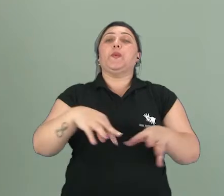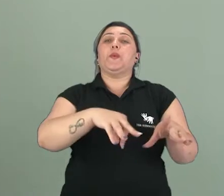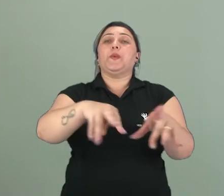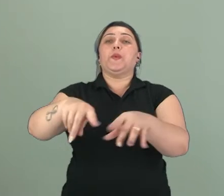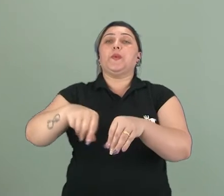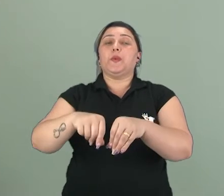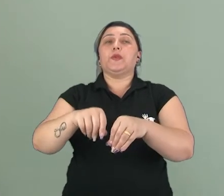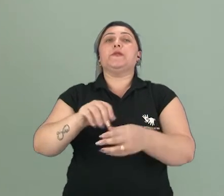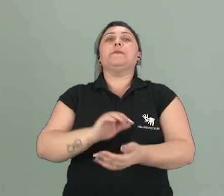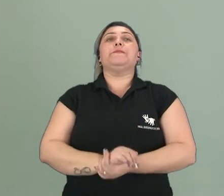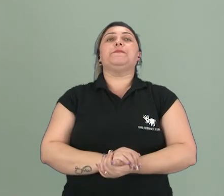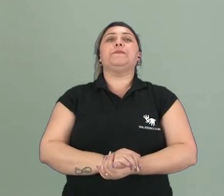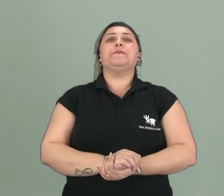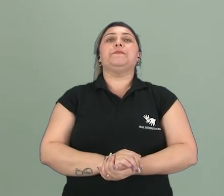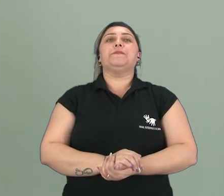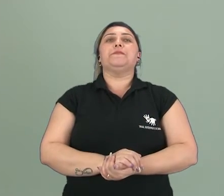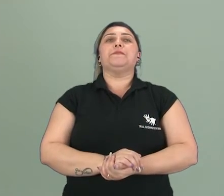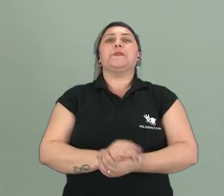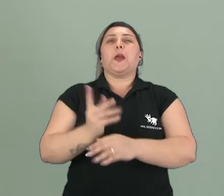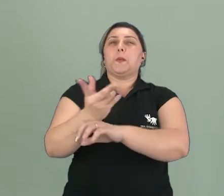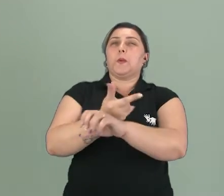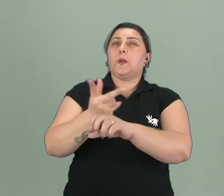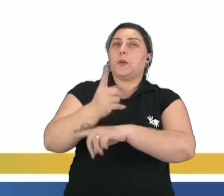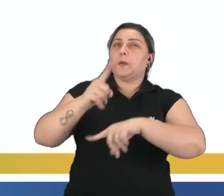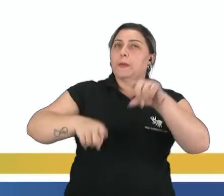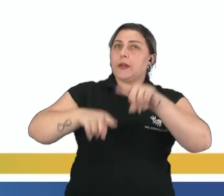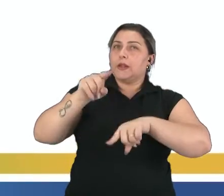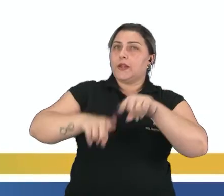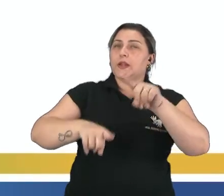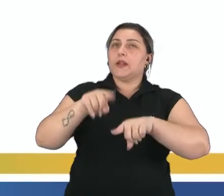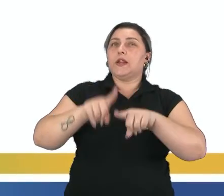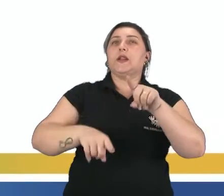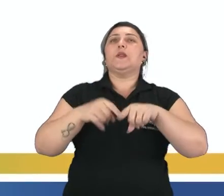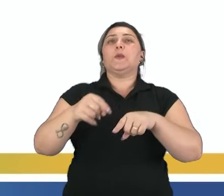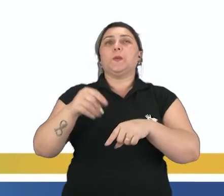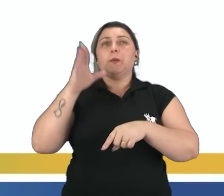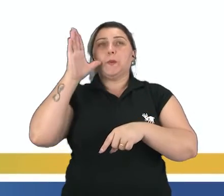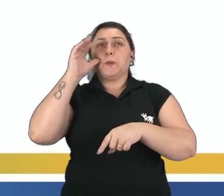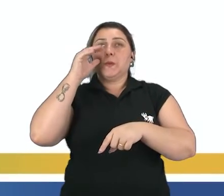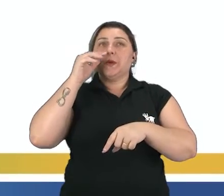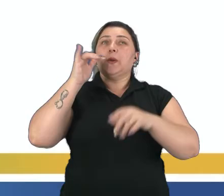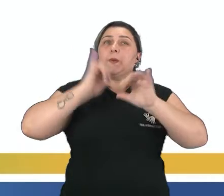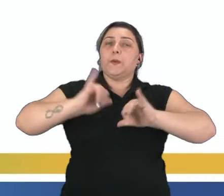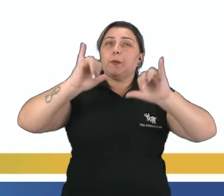chamado além-mar. A busca por materiais preciosos e o interesse na